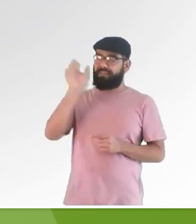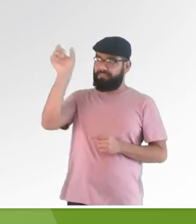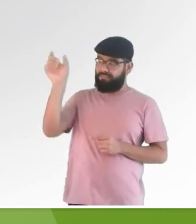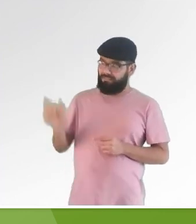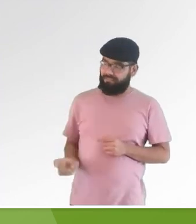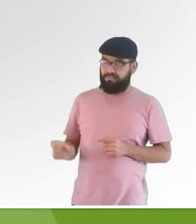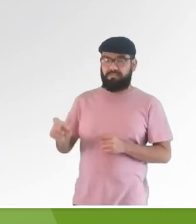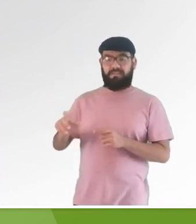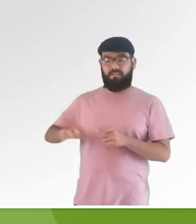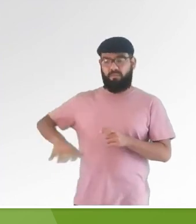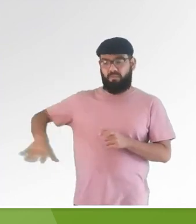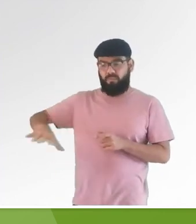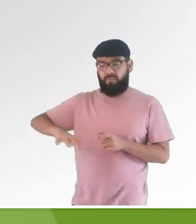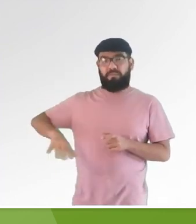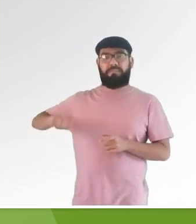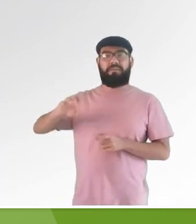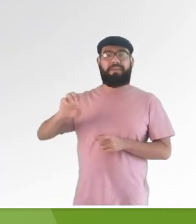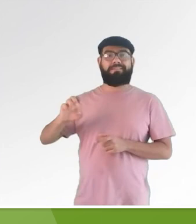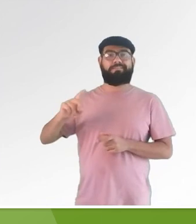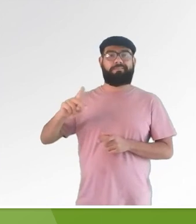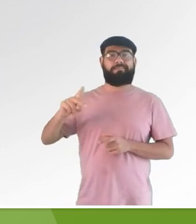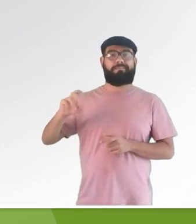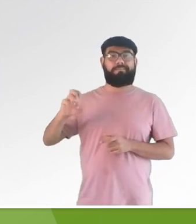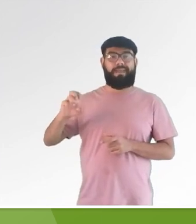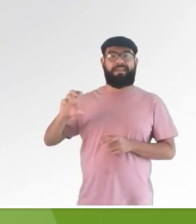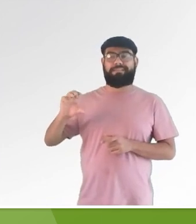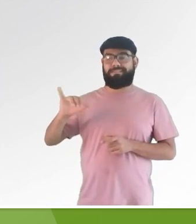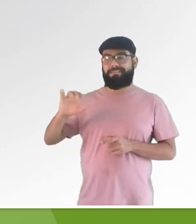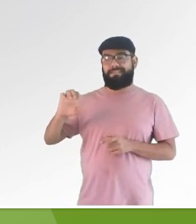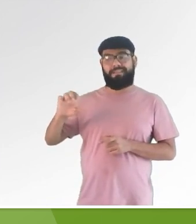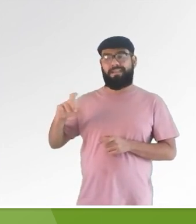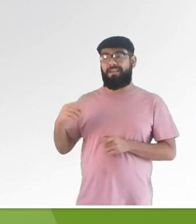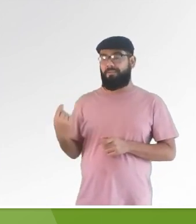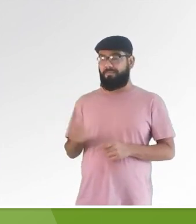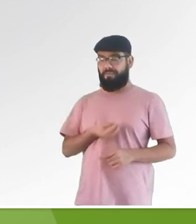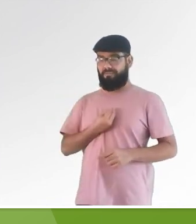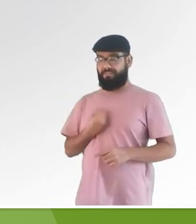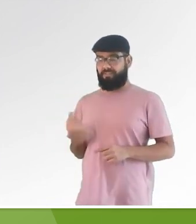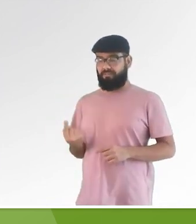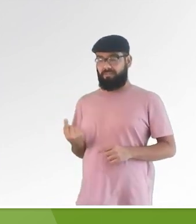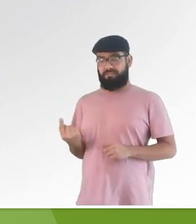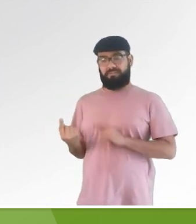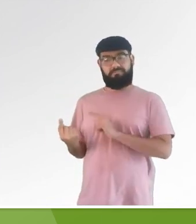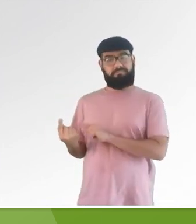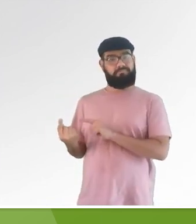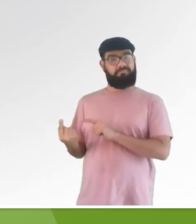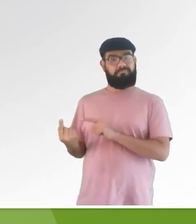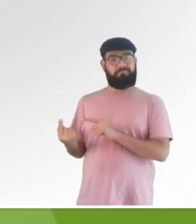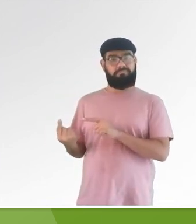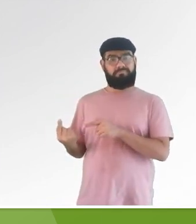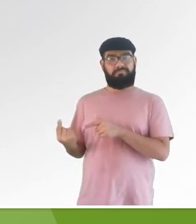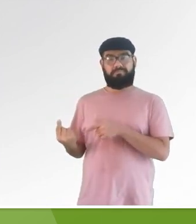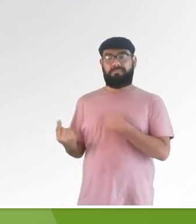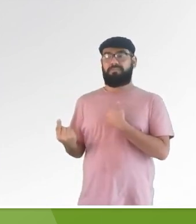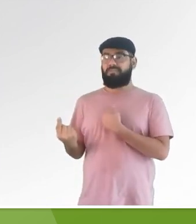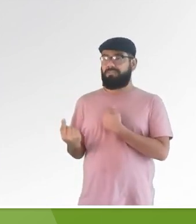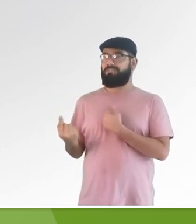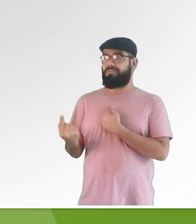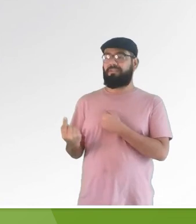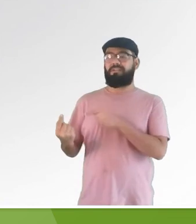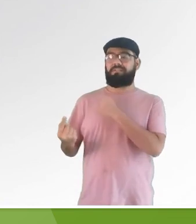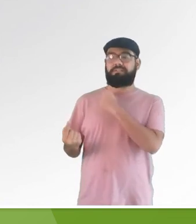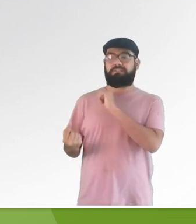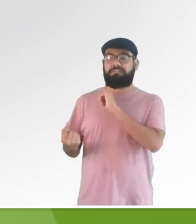não vive isolada. Ela vai estar sempre interagindo, né? Nem que seja somente ali no momento da reprodução com o seu par, mas ou então